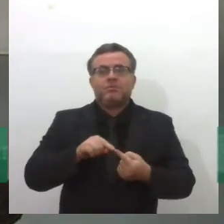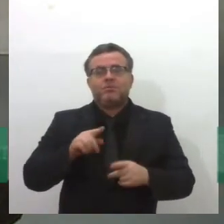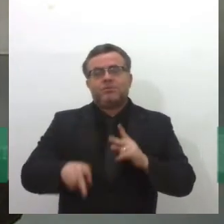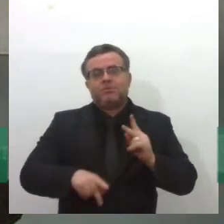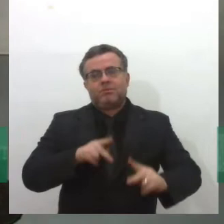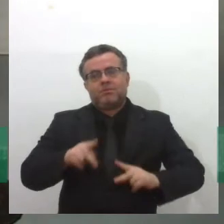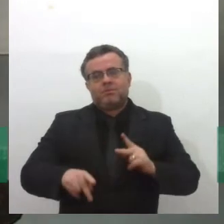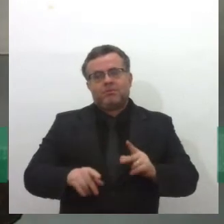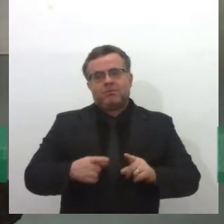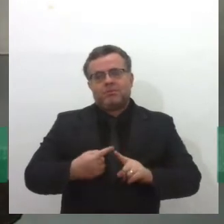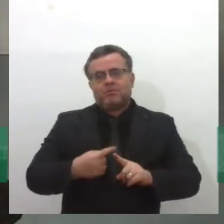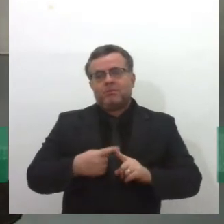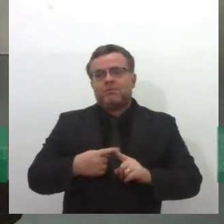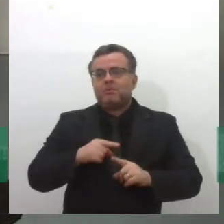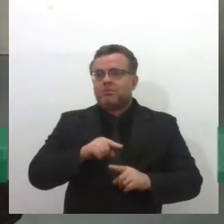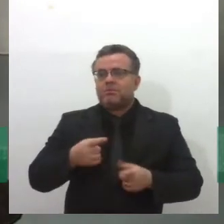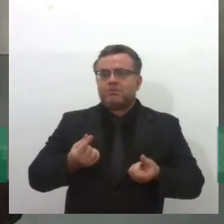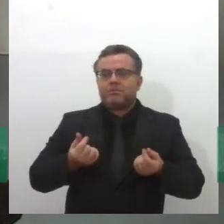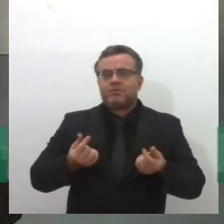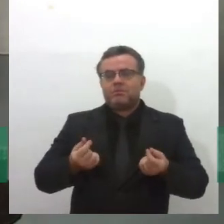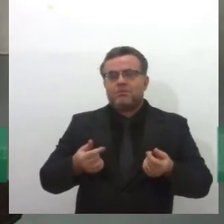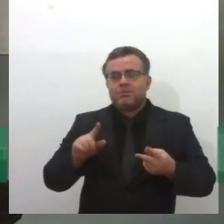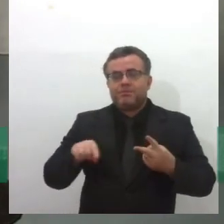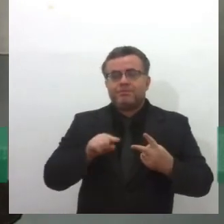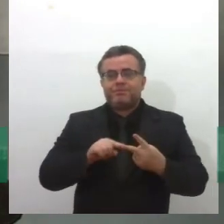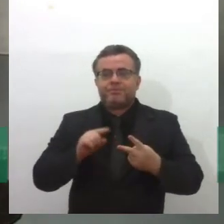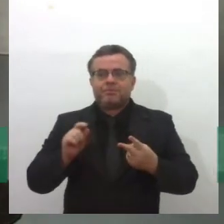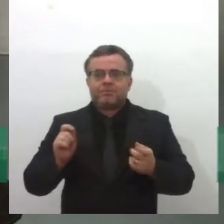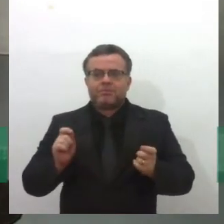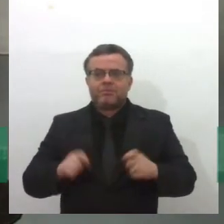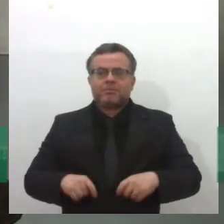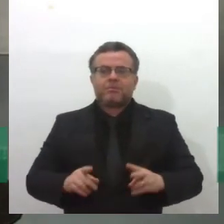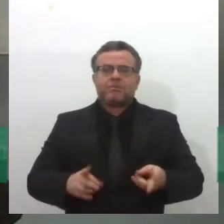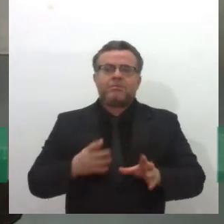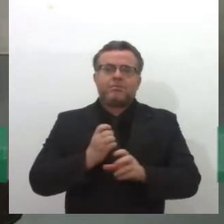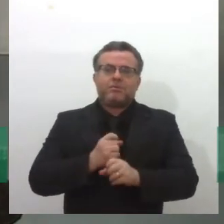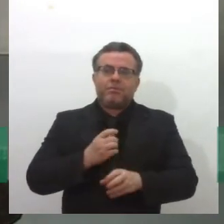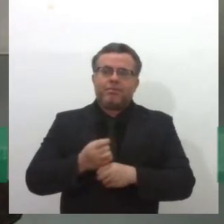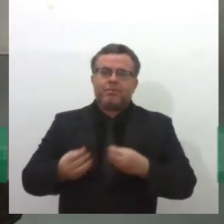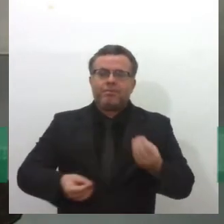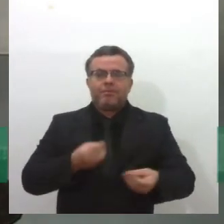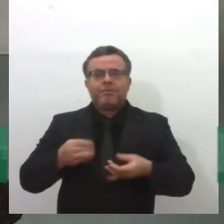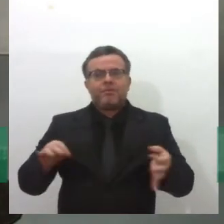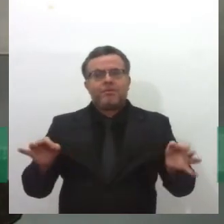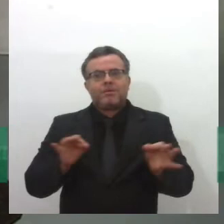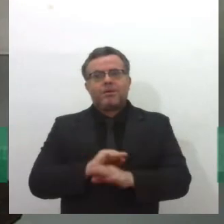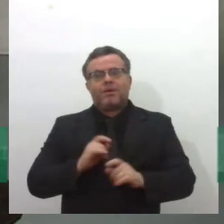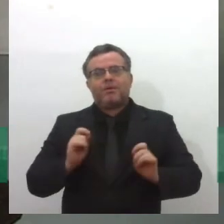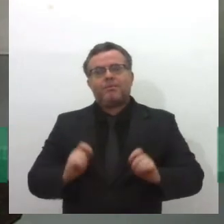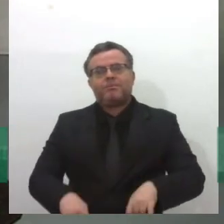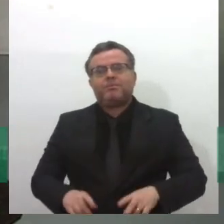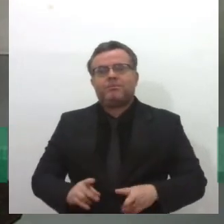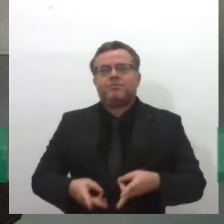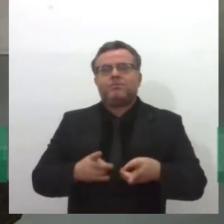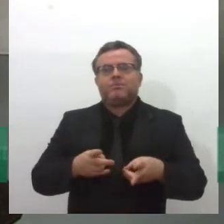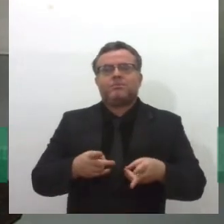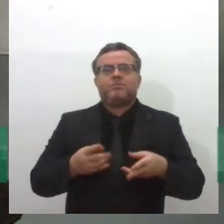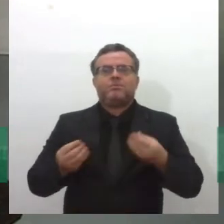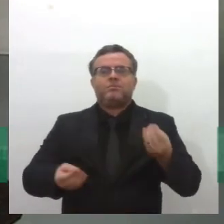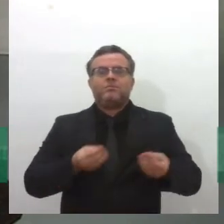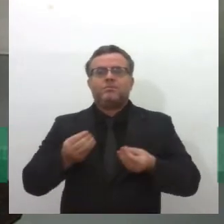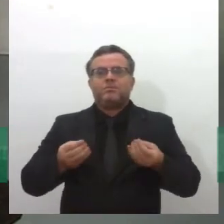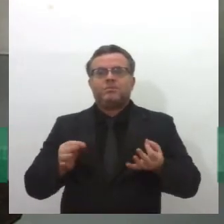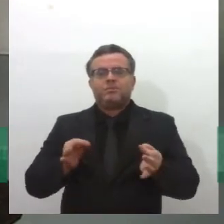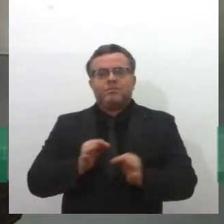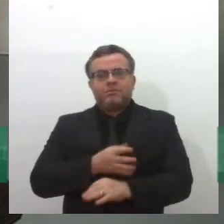evasão desses valores? E a segunda é se é possível calcular também o quanto se perde aí em termos